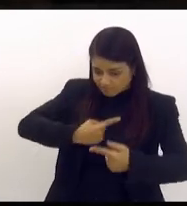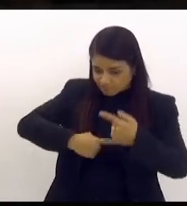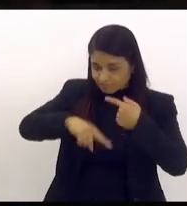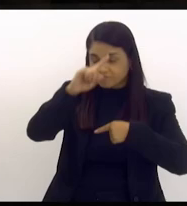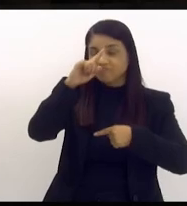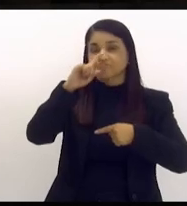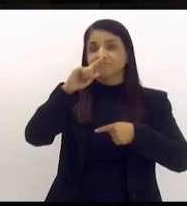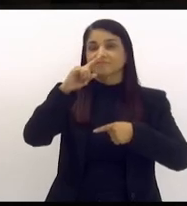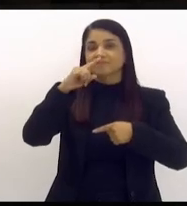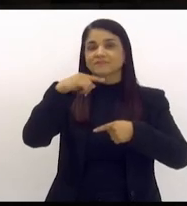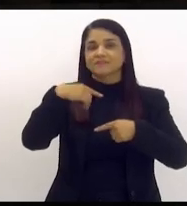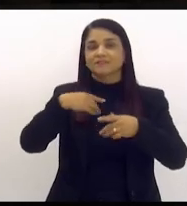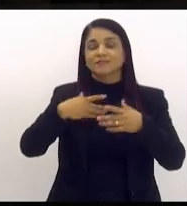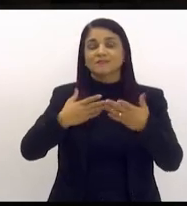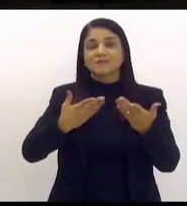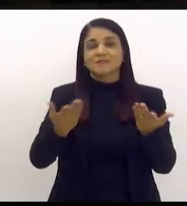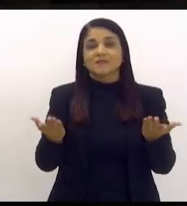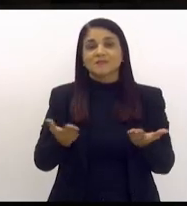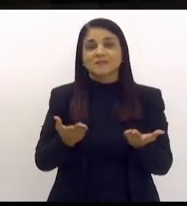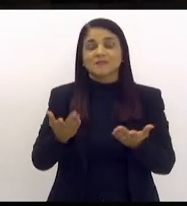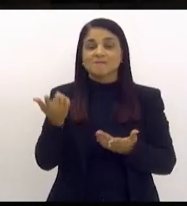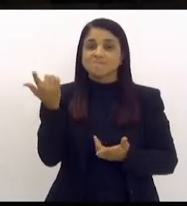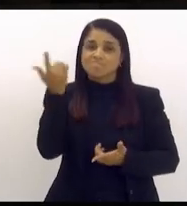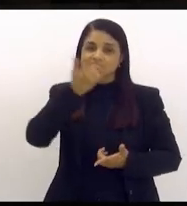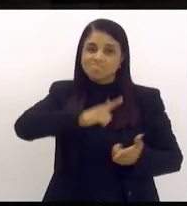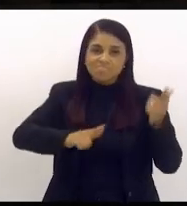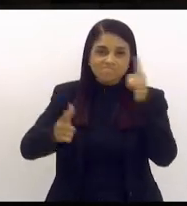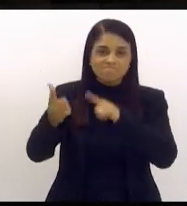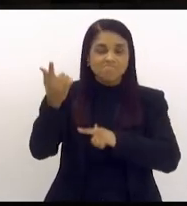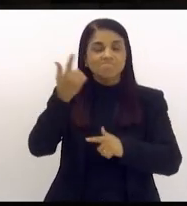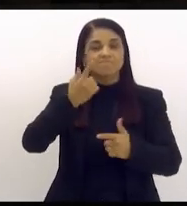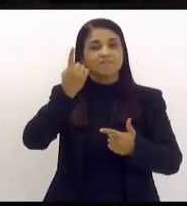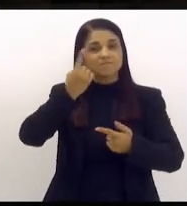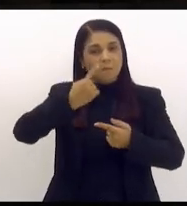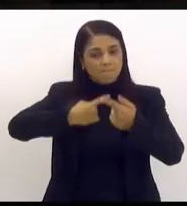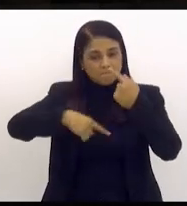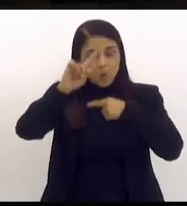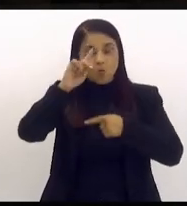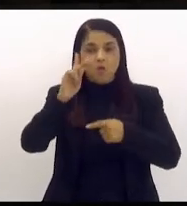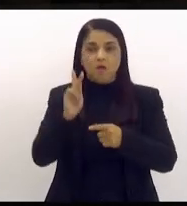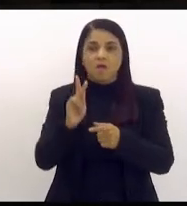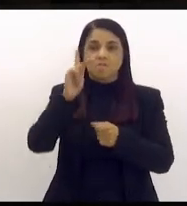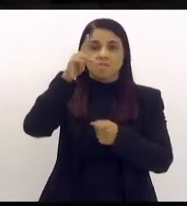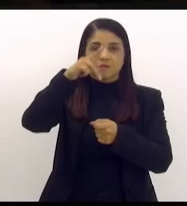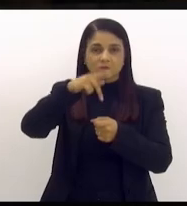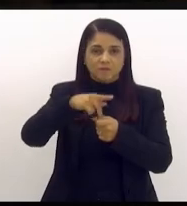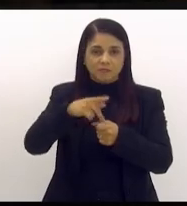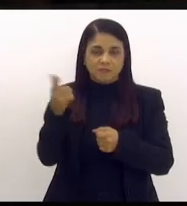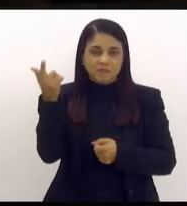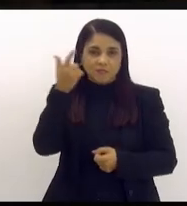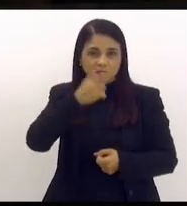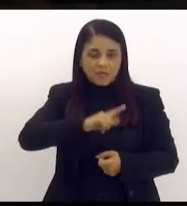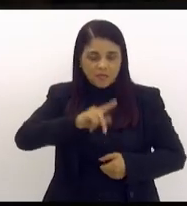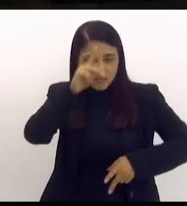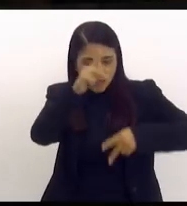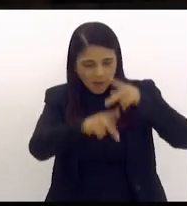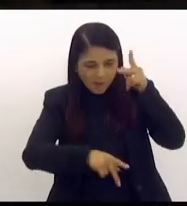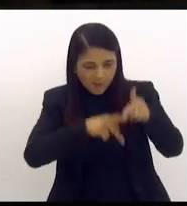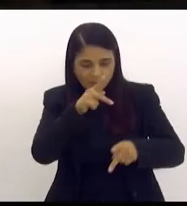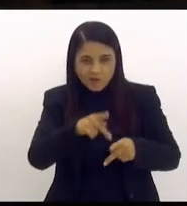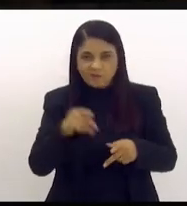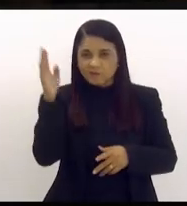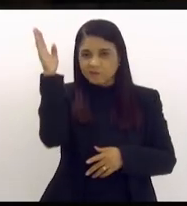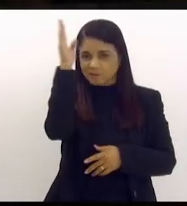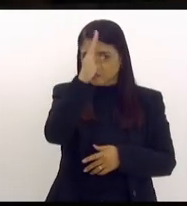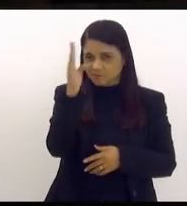tratar aqui do tempo de luz recuperar e fazer com que a Petrobrás ganhe o coração de cada brasileiro